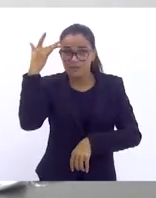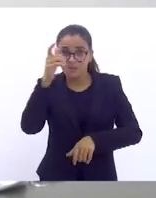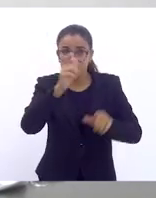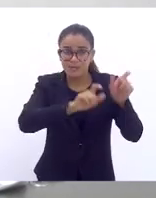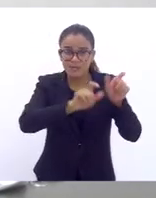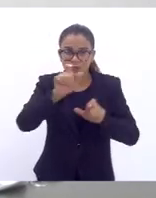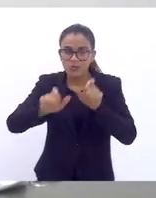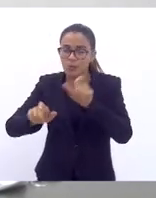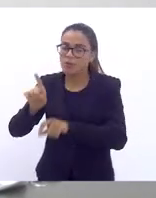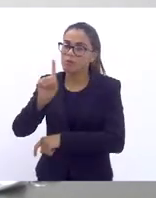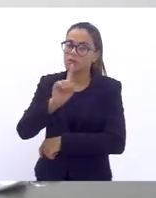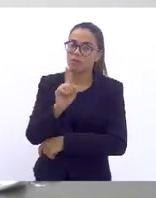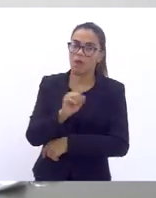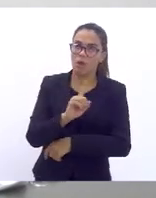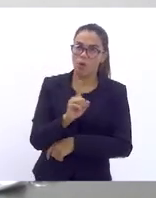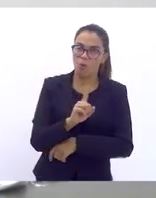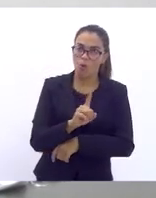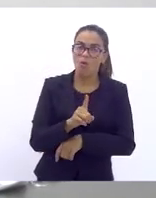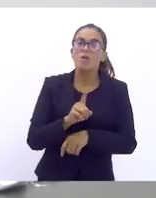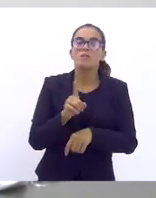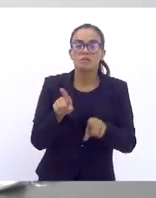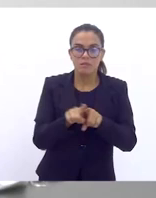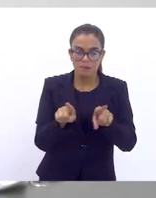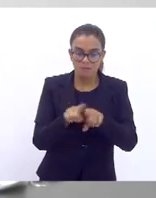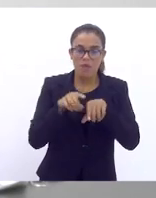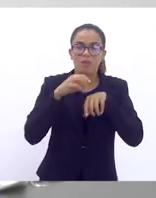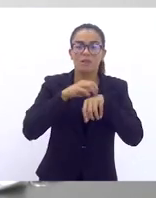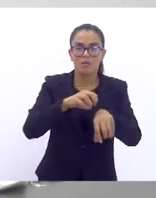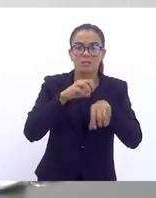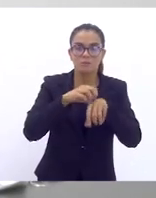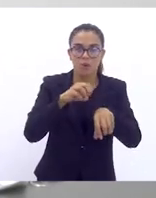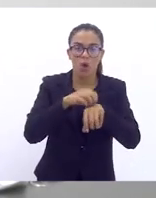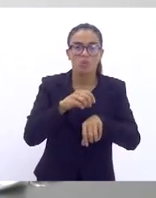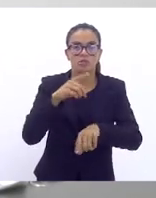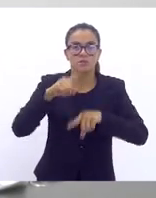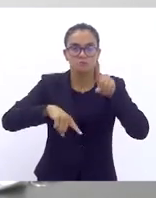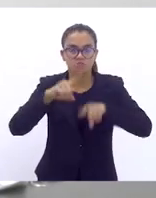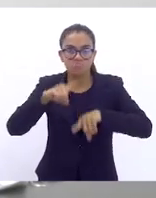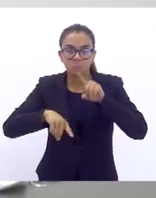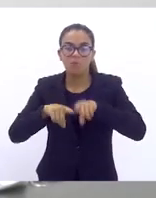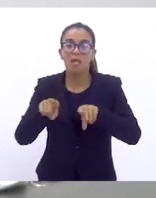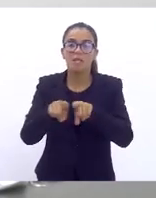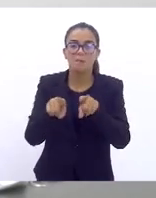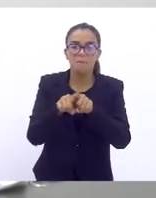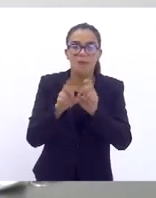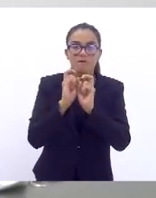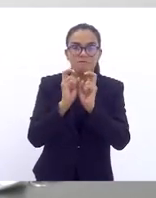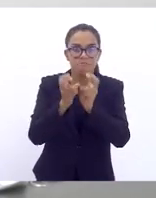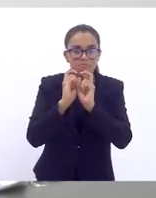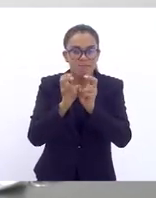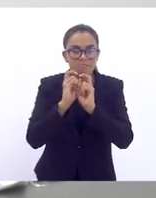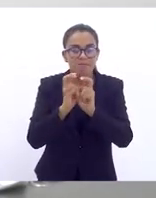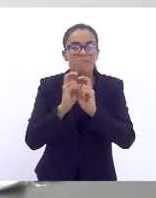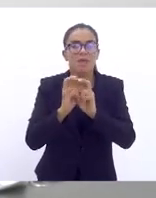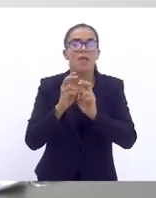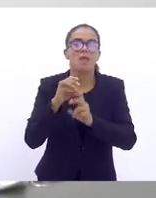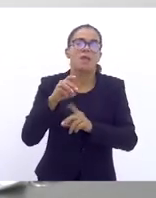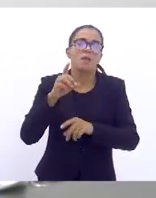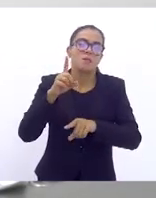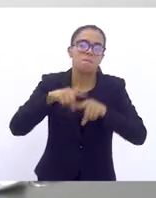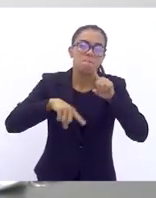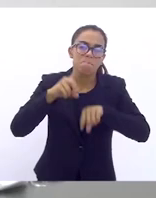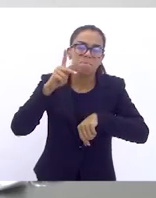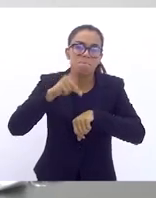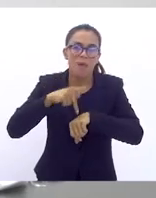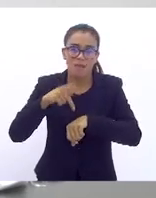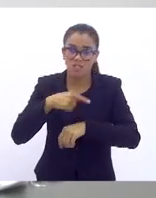logística do transporte de carga com prioridade para o Setor Ferroviário essa competitividade a gente já perdeu